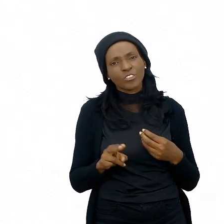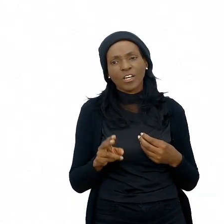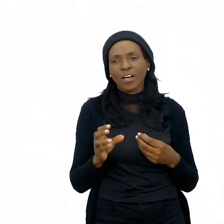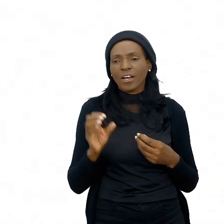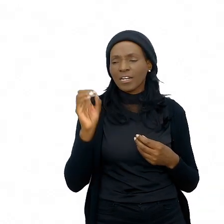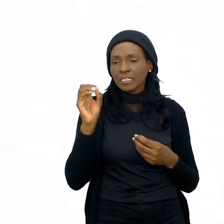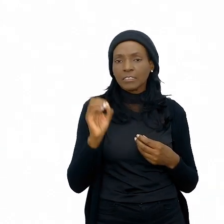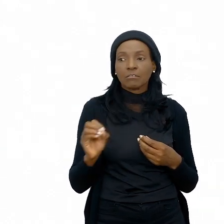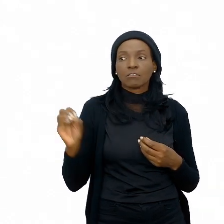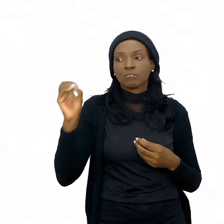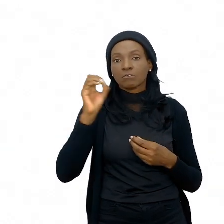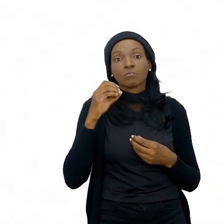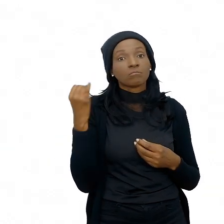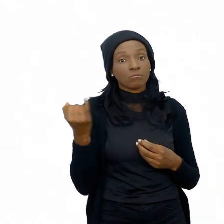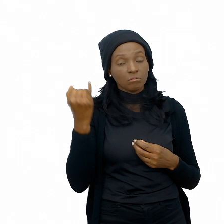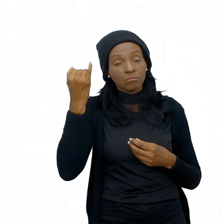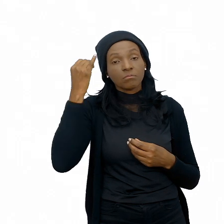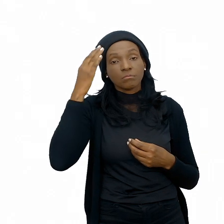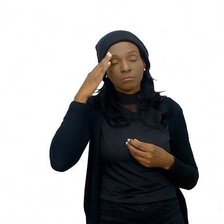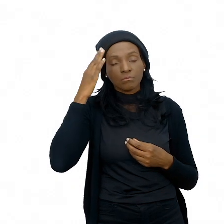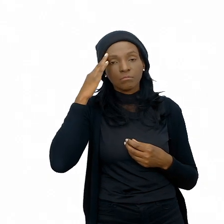é importante.